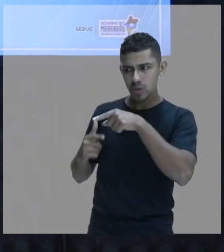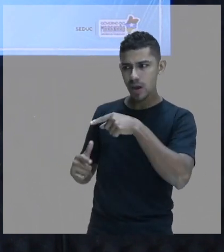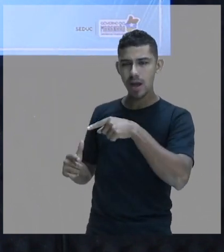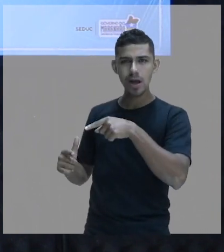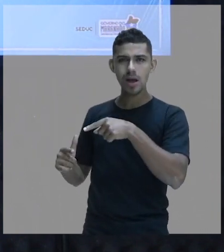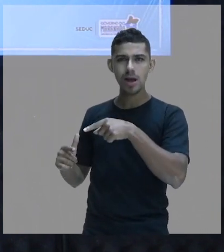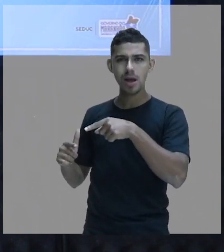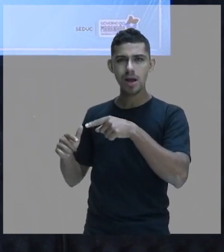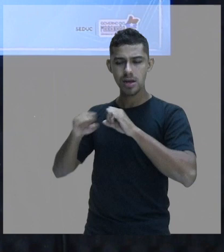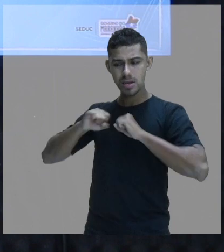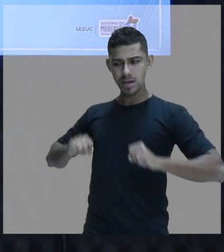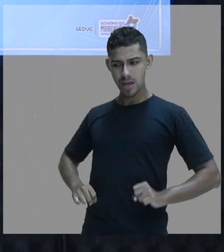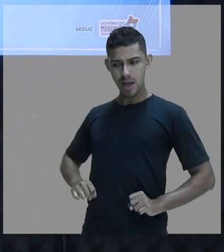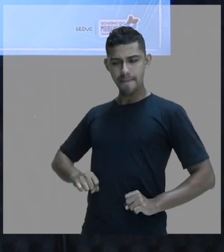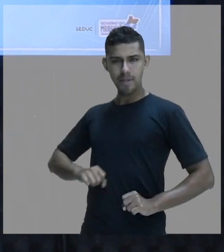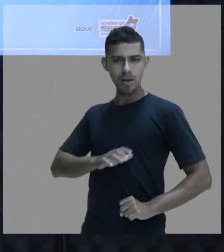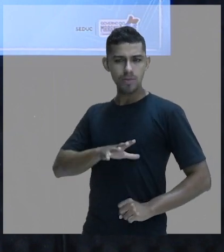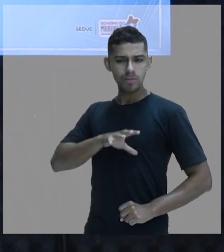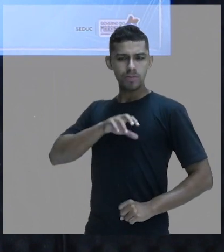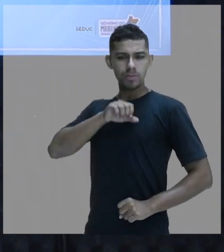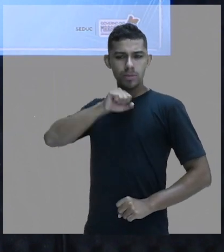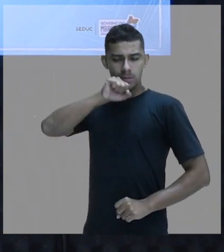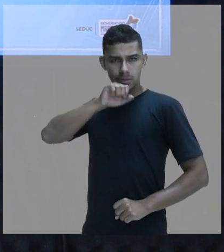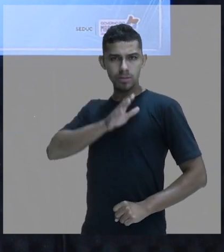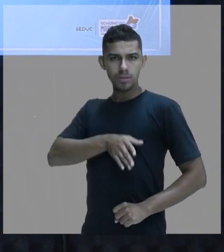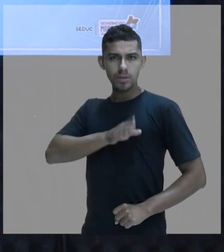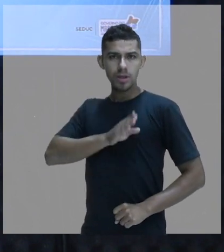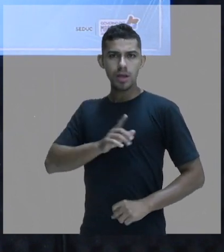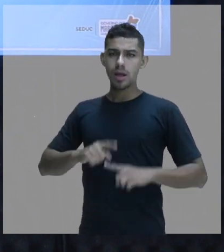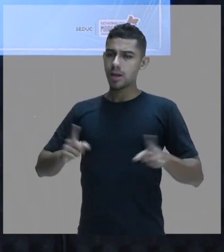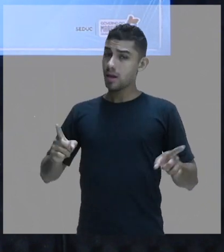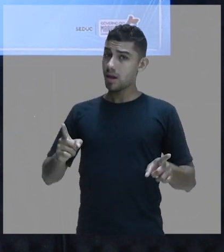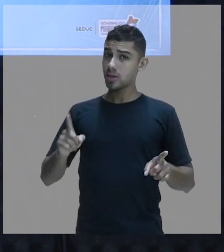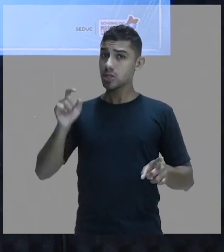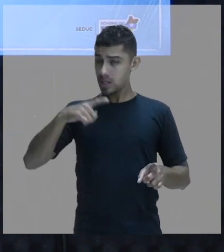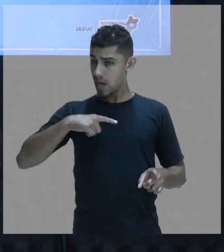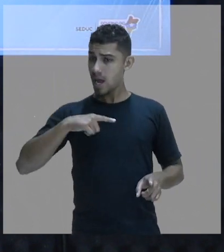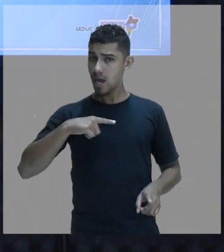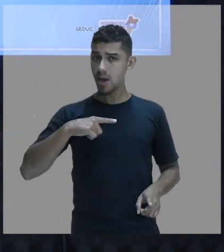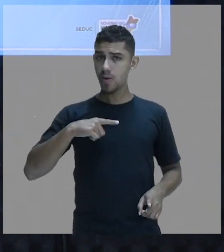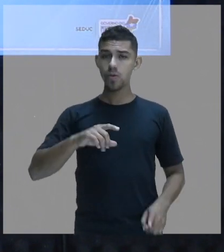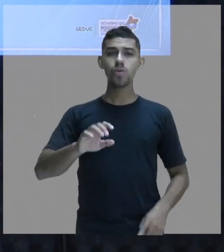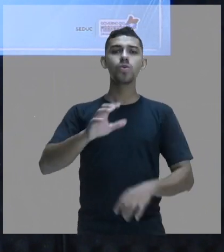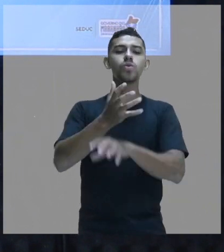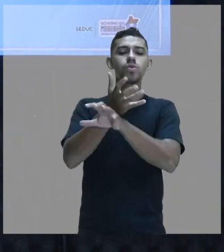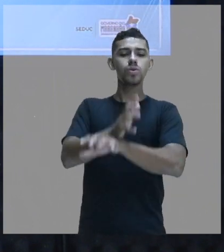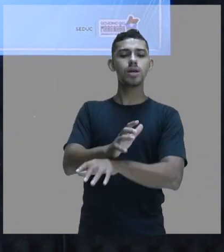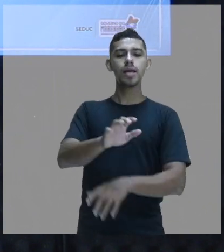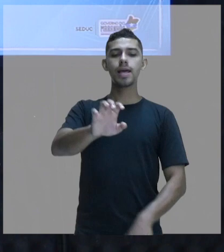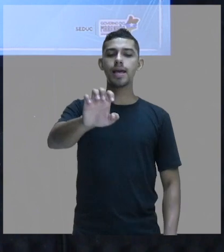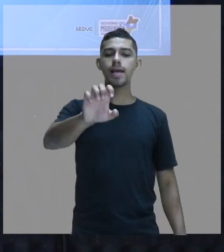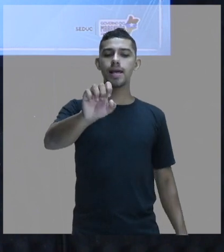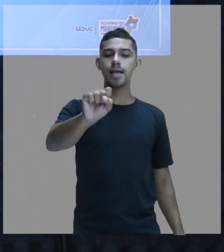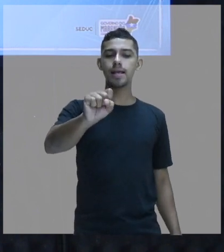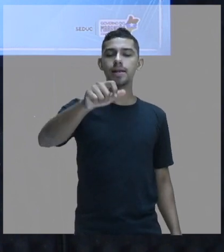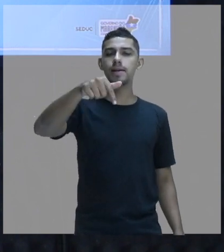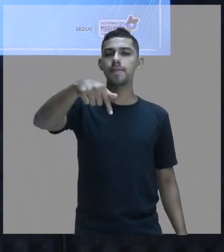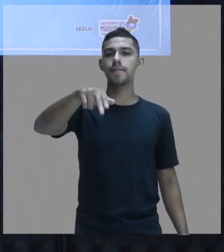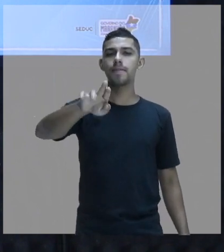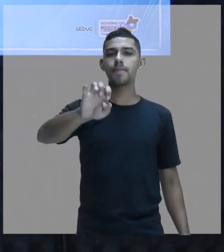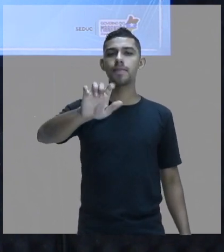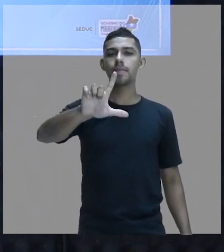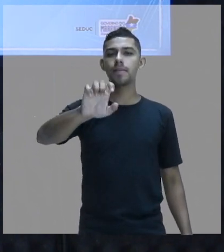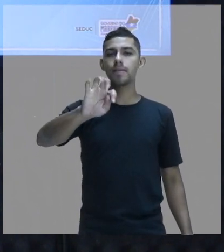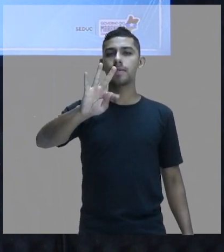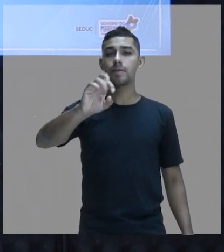esqueleto. Então os músculos já foram embora, já foram decompostos, os tecidos todos já foram decompostos, ficou apenas o sistema ósseo, que é um